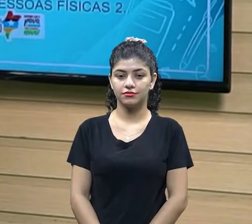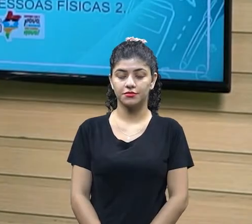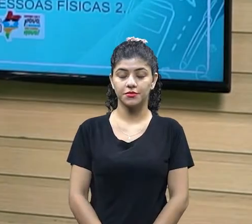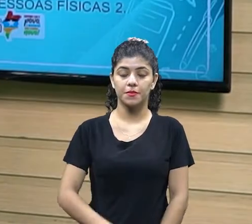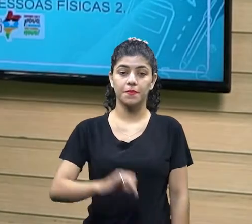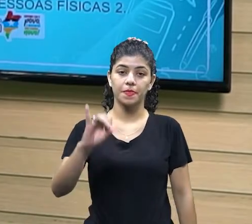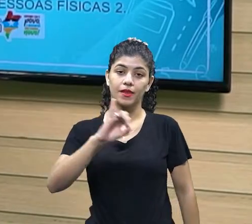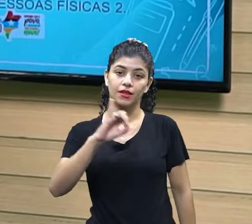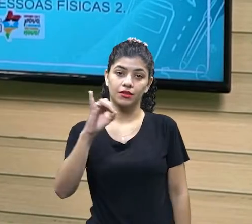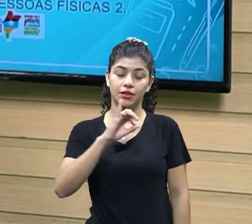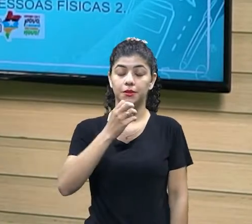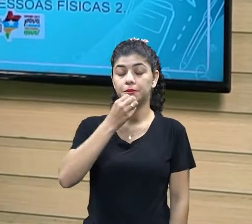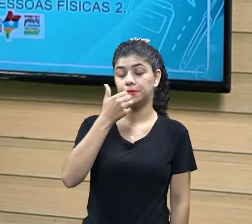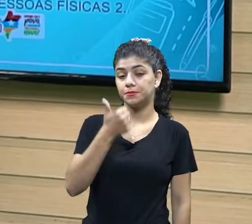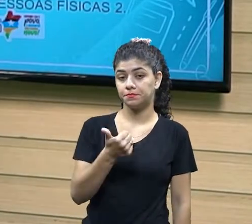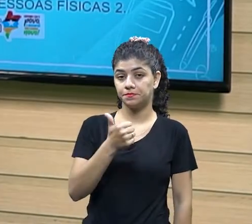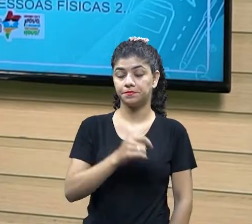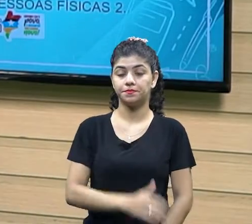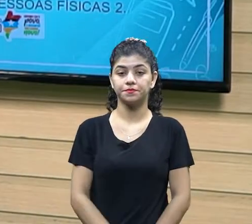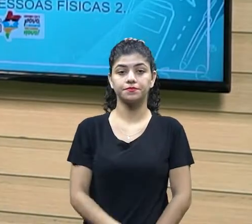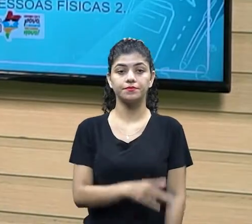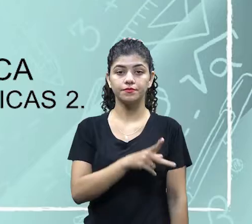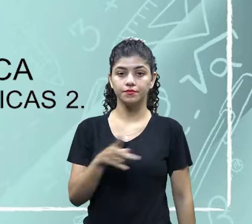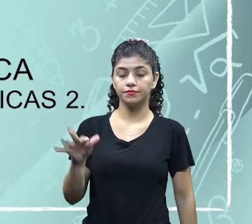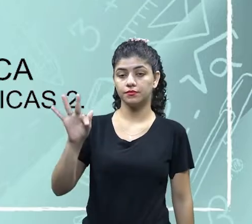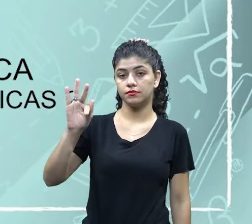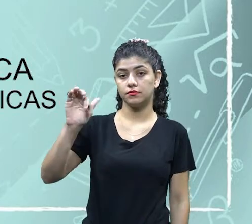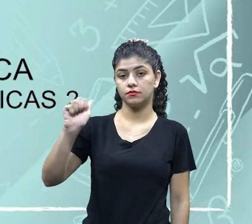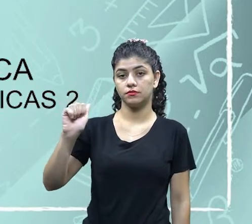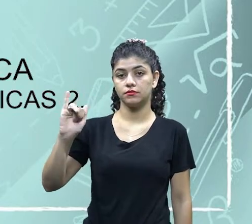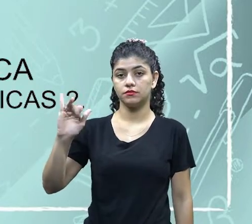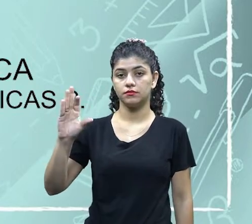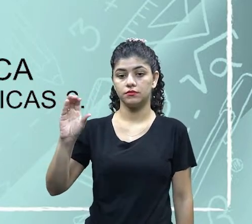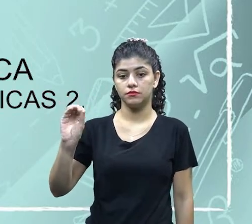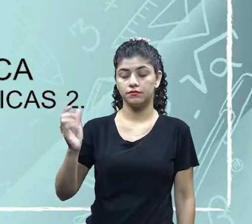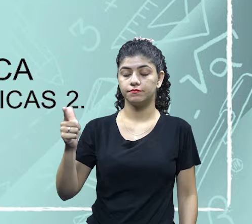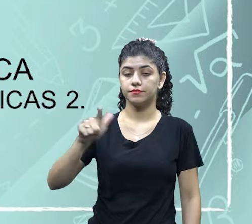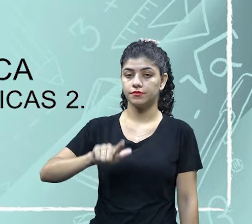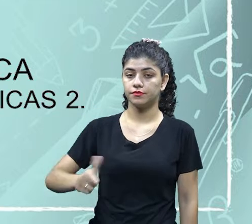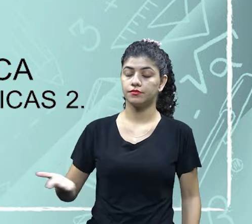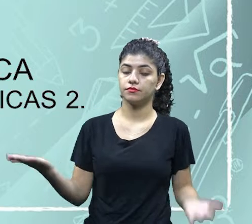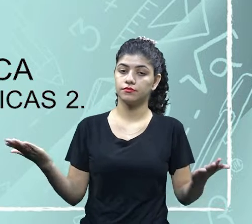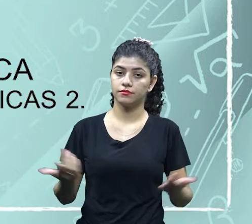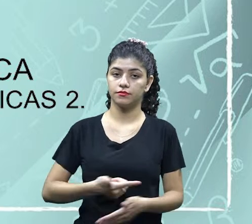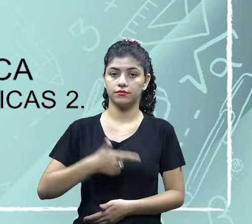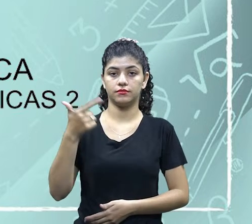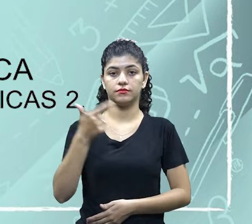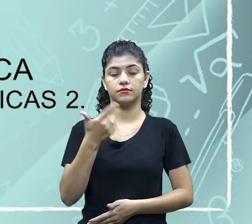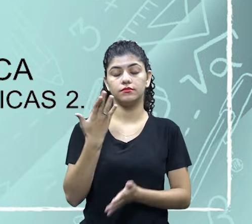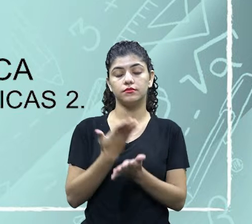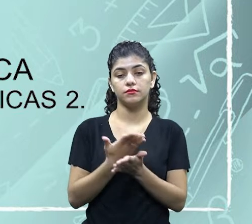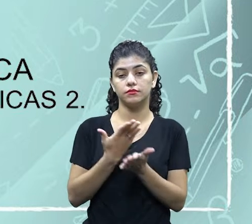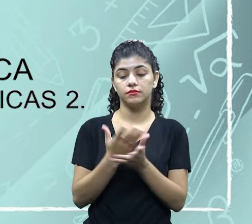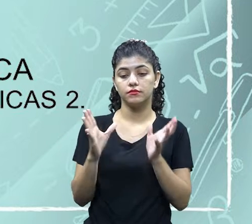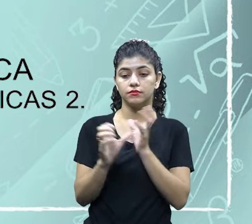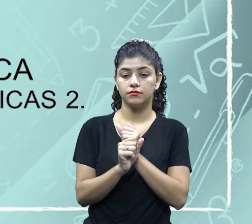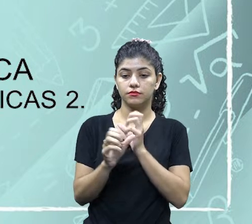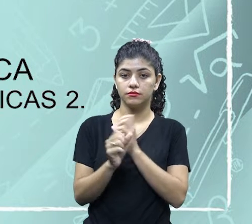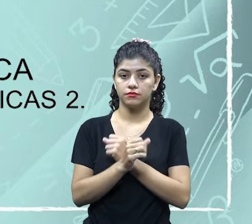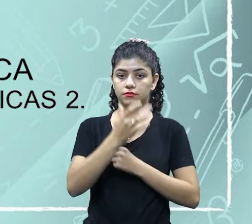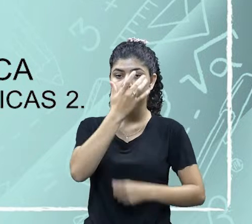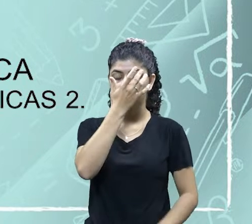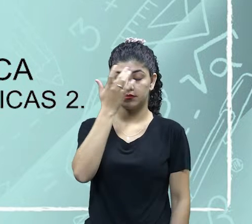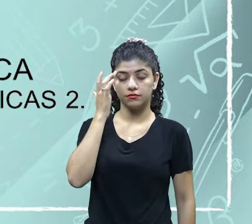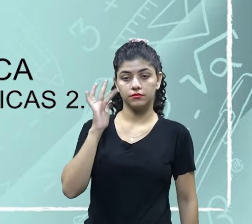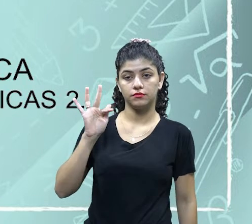Olá pessoal, tudo bom? Professor Fábio aqui mais uma vez, agora com a nossa segunda aula, Contabilidade de Pessoa Física, Atos e